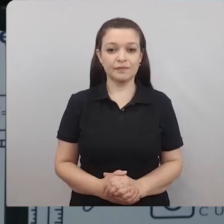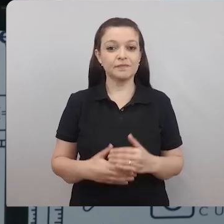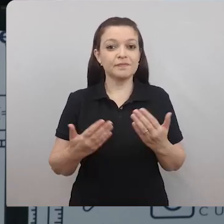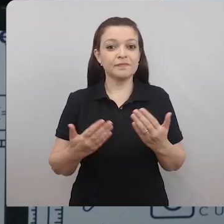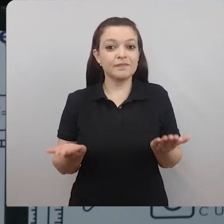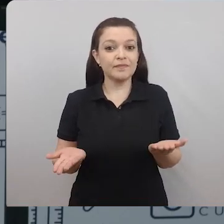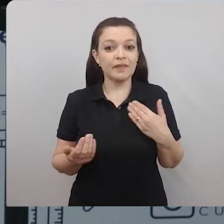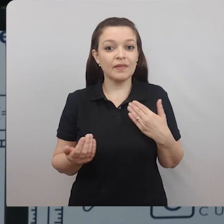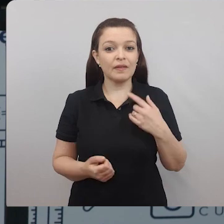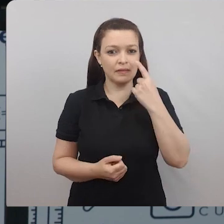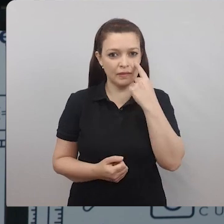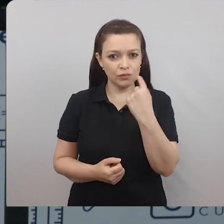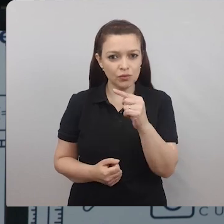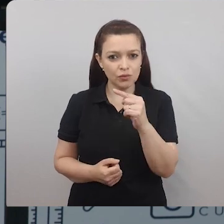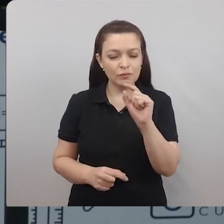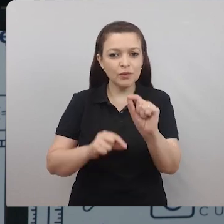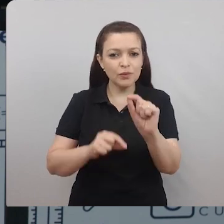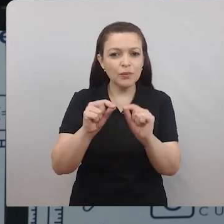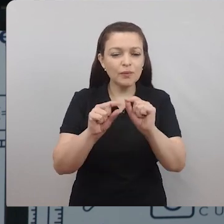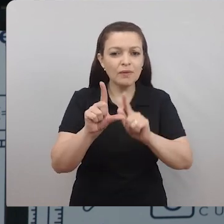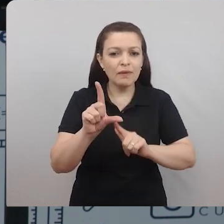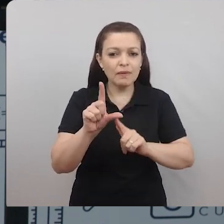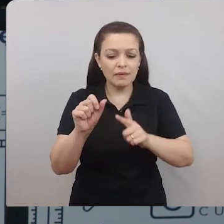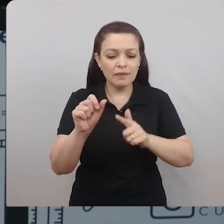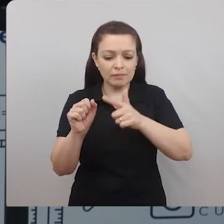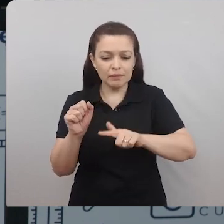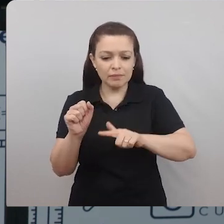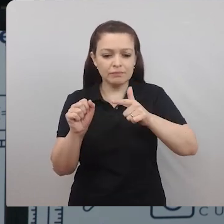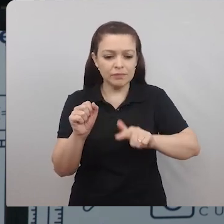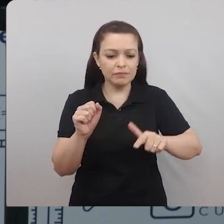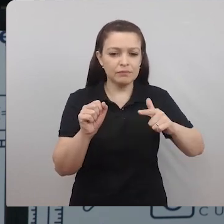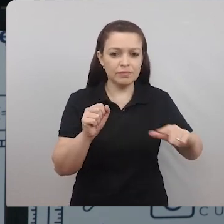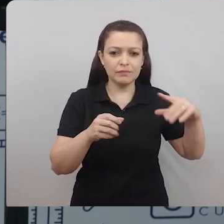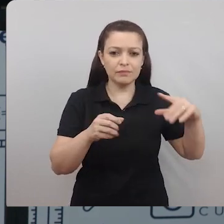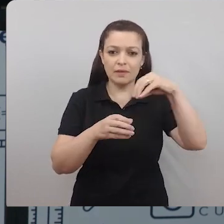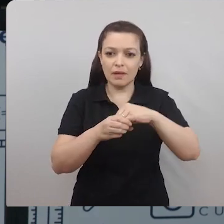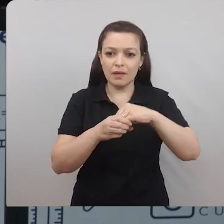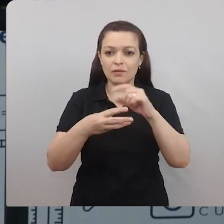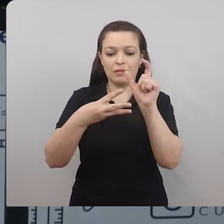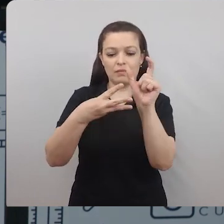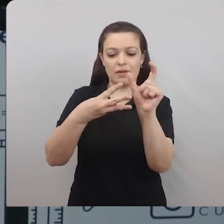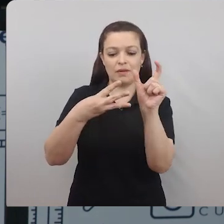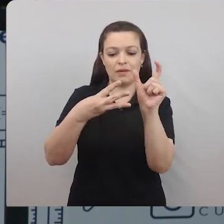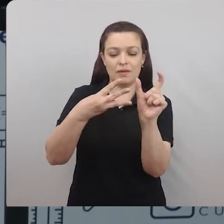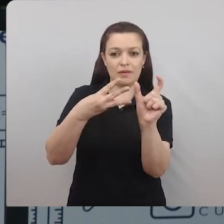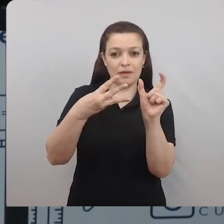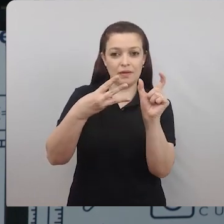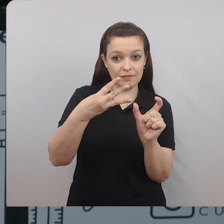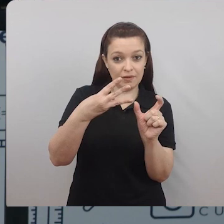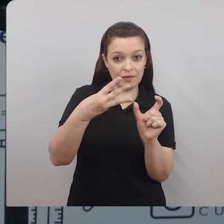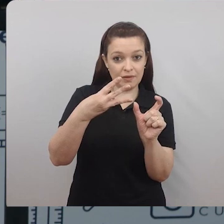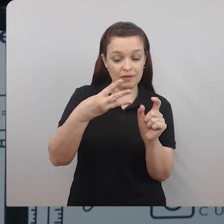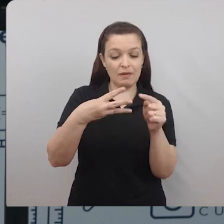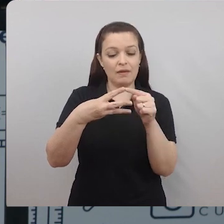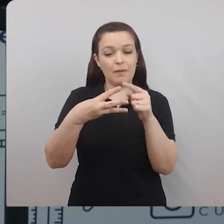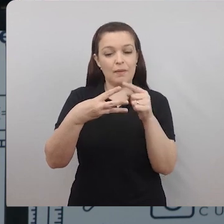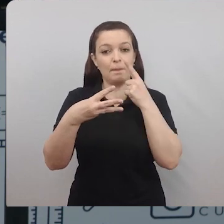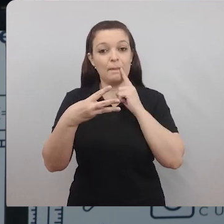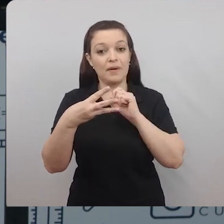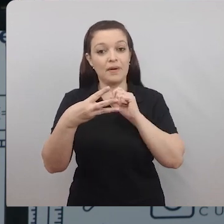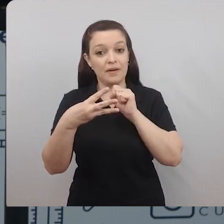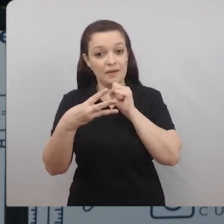E aí, descobriram qual a letra que se repete nessas três palavras? Na palavra pai,